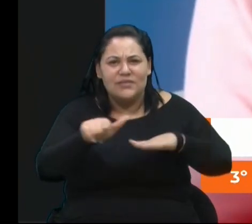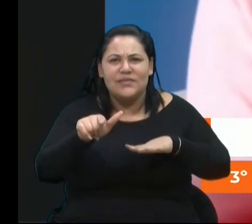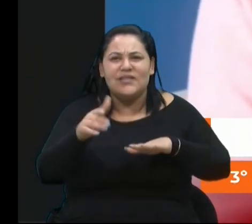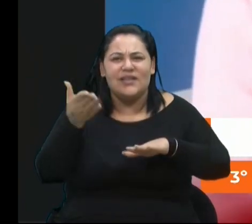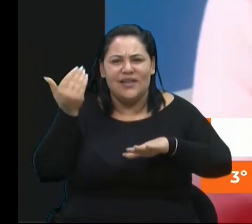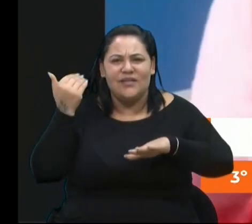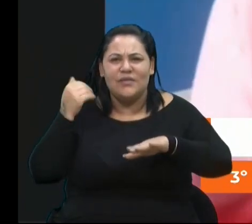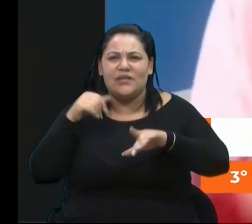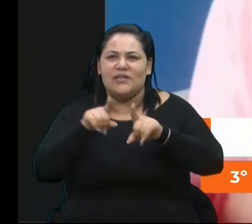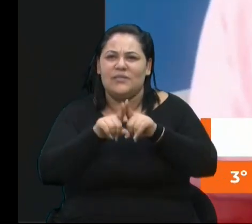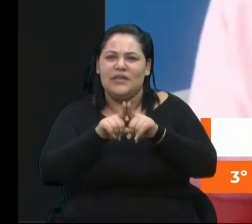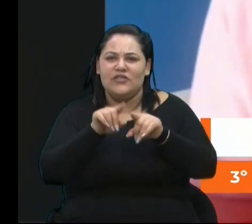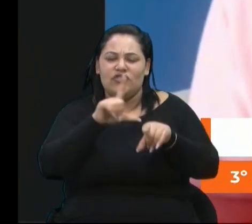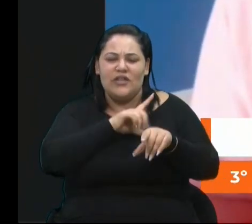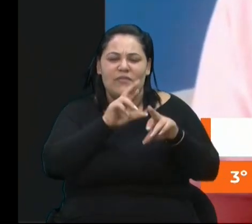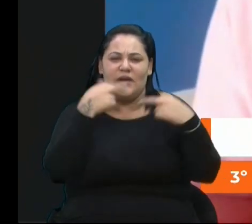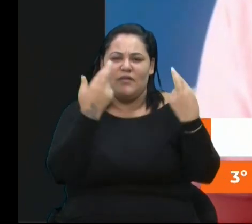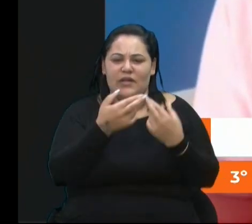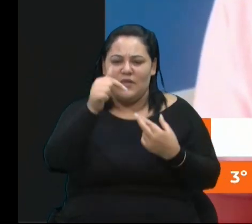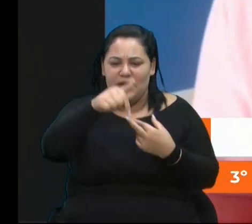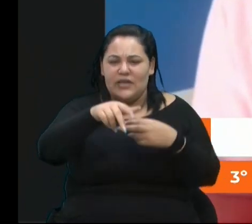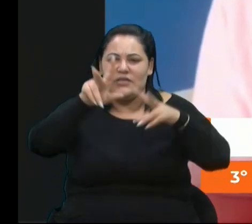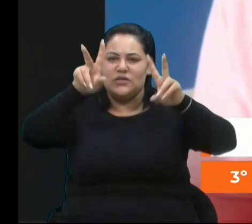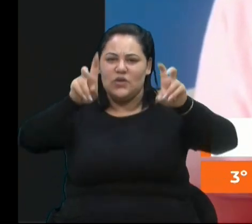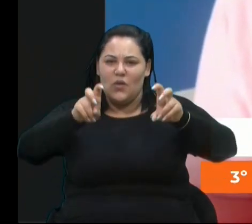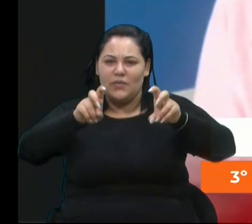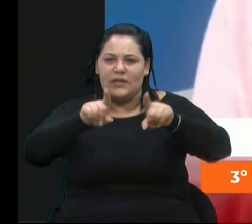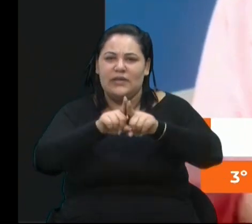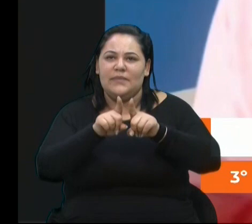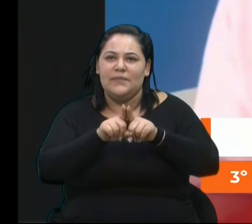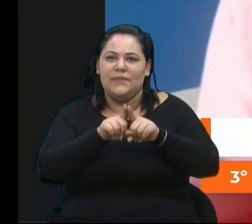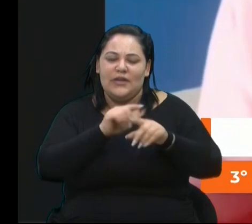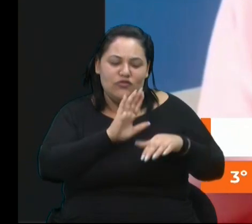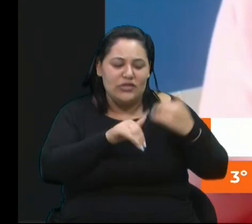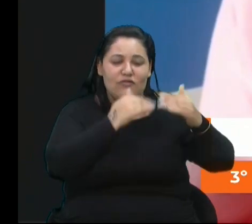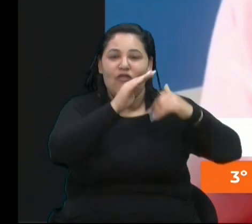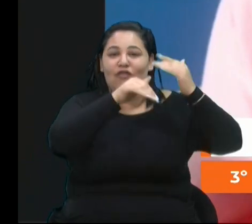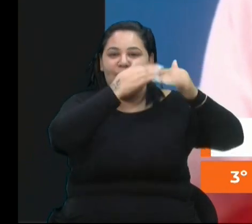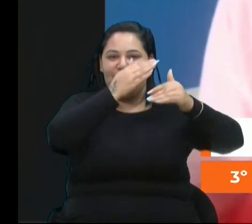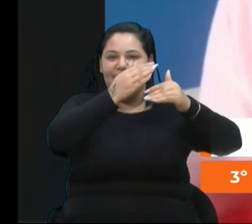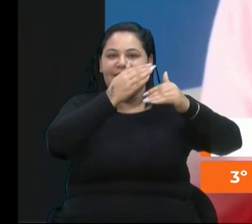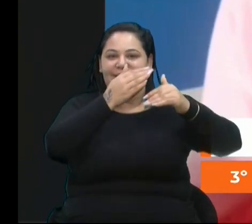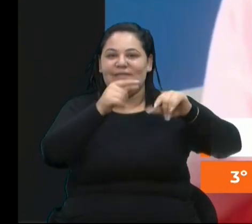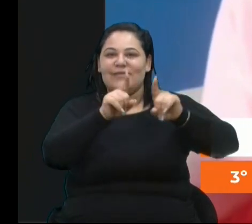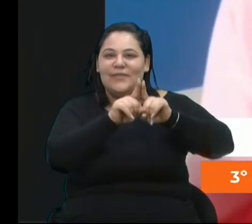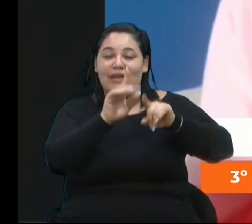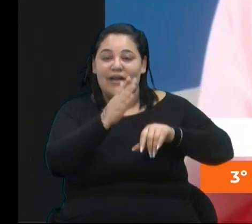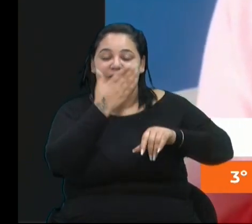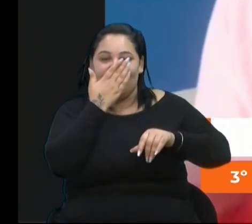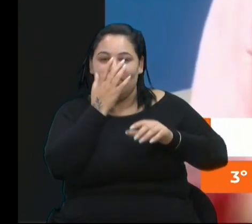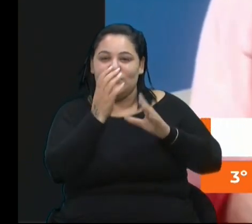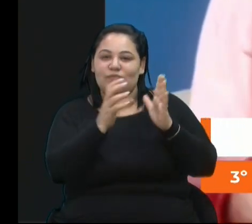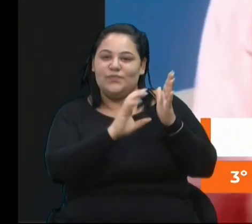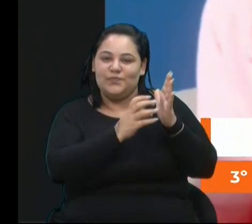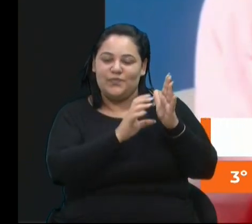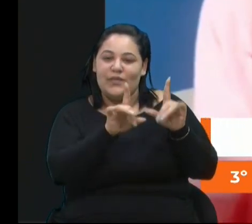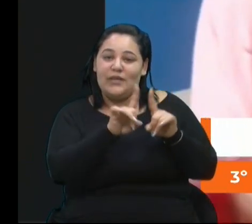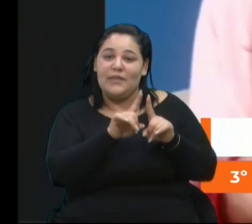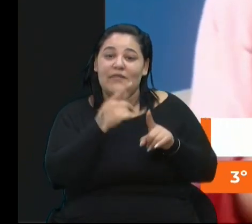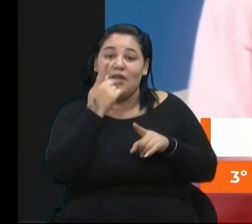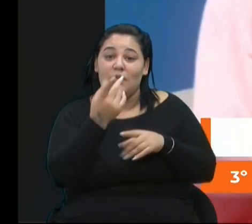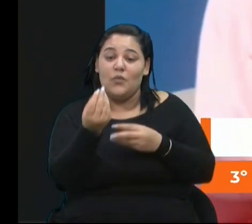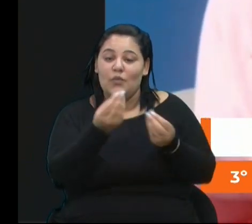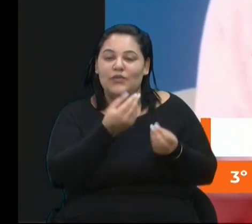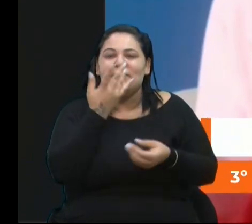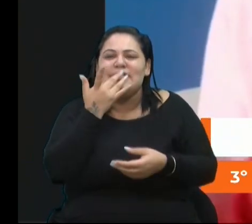semana passada, quando a gente teve uma reunião aqui sobre a questão do avanço, né, enfim, aqui com a Frente Parlamentar, e a gente falou muito das